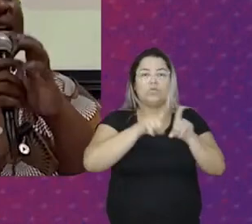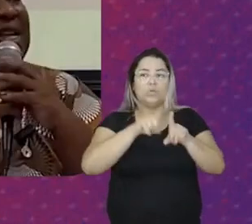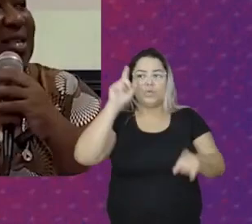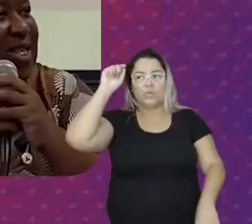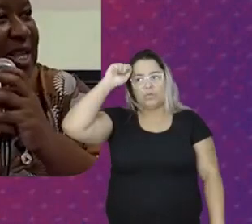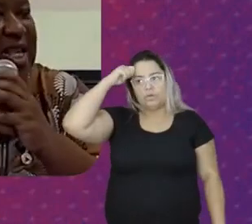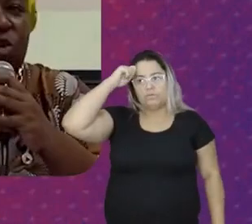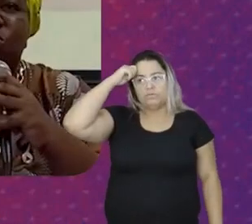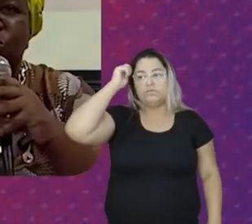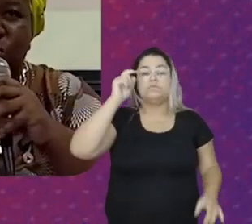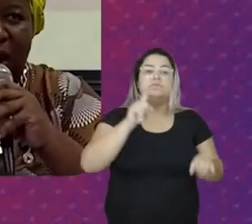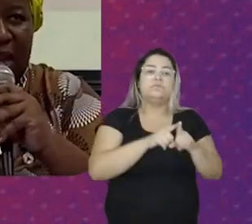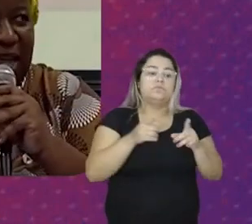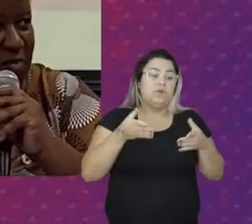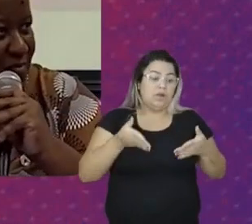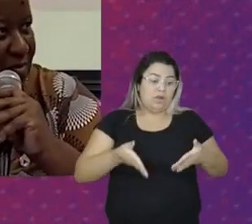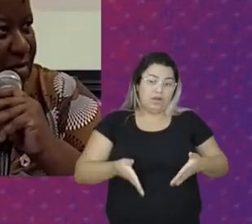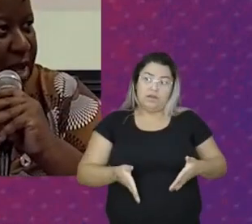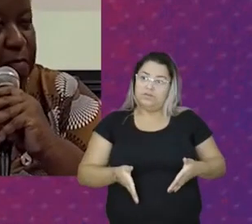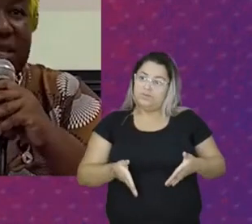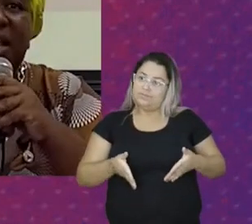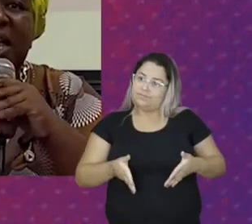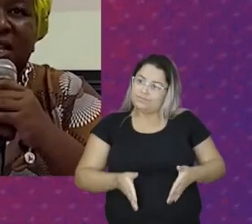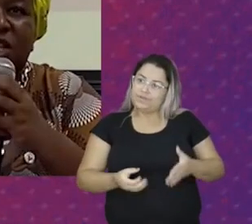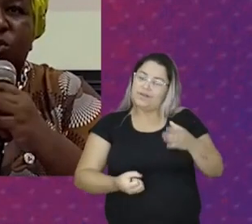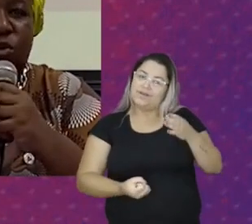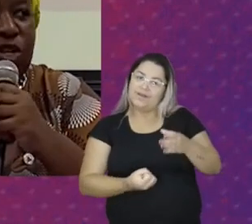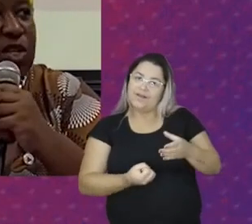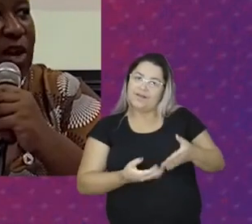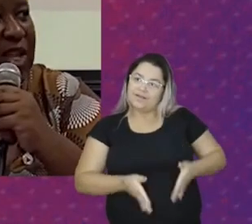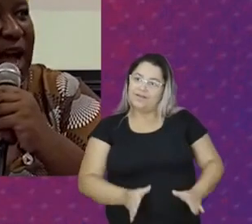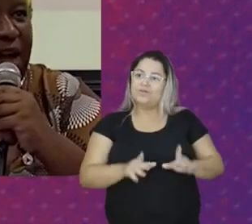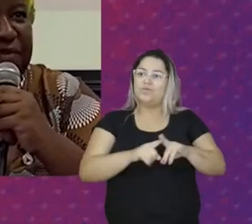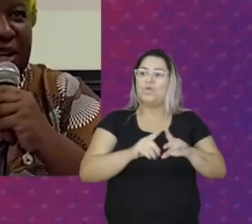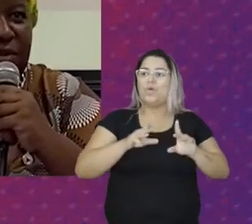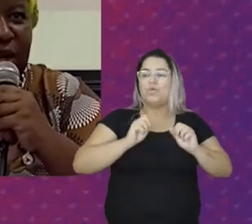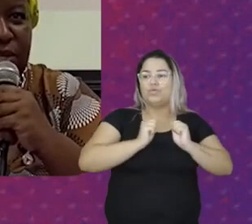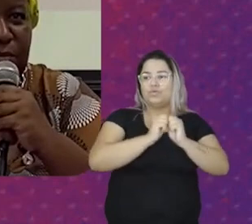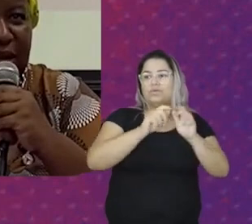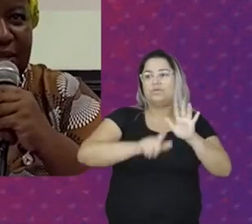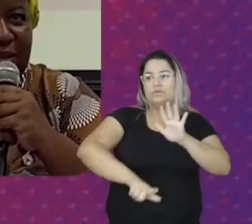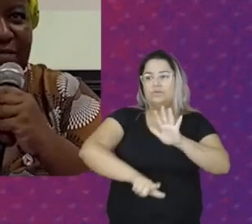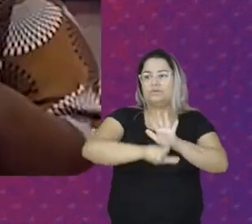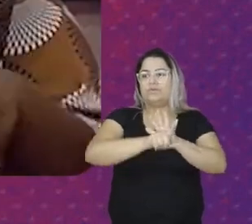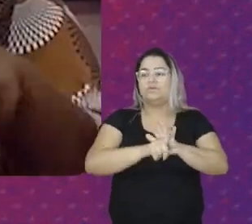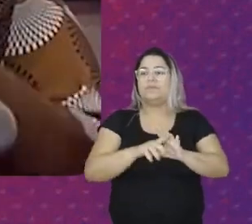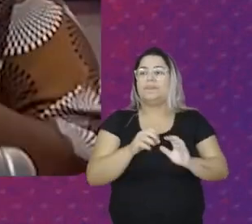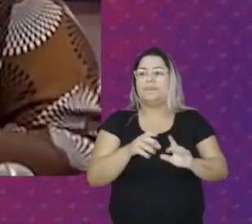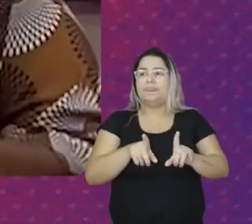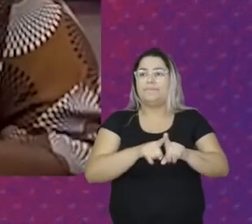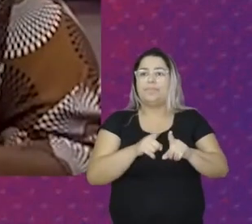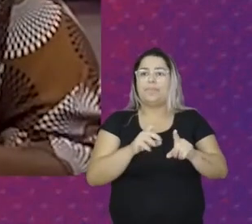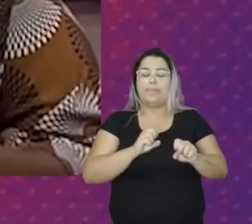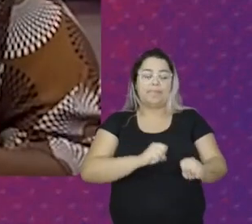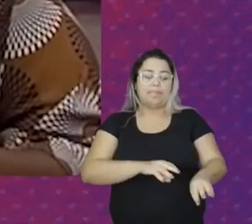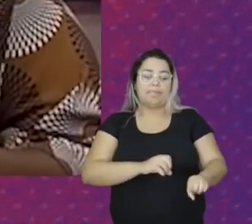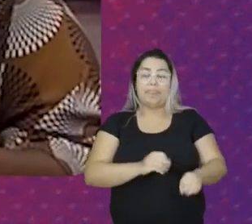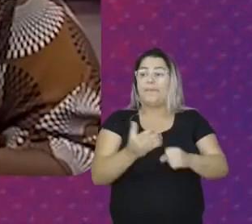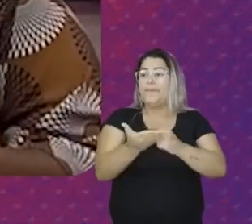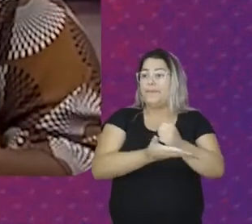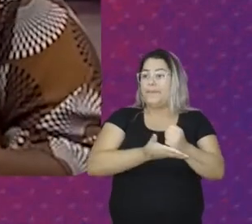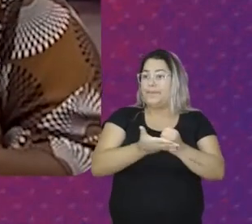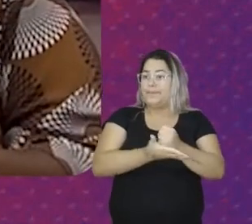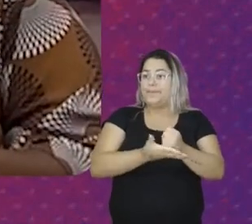Porque vocês nasceram junto com a lei. Mas quem aqui estudou a história da África na educação básica?